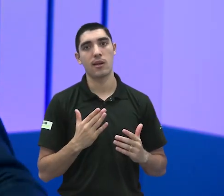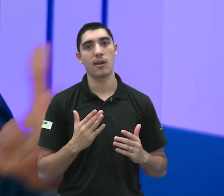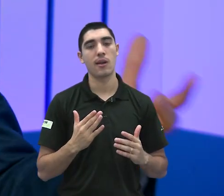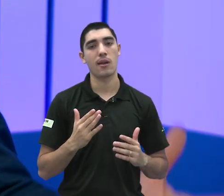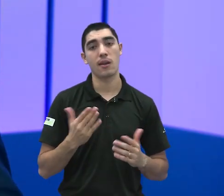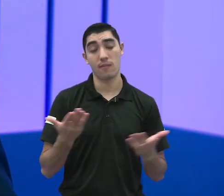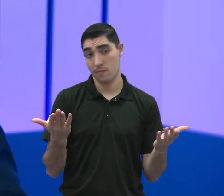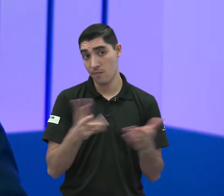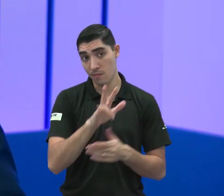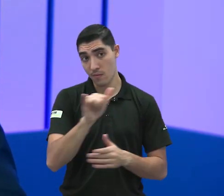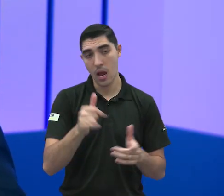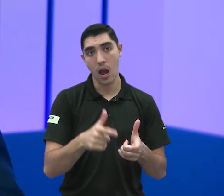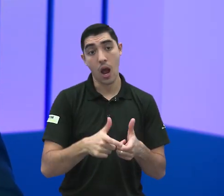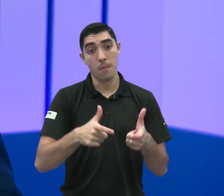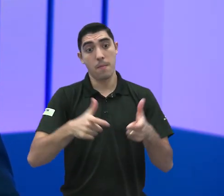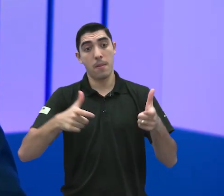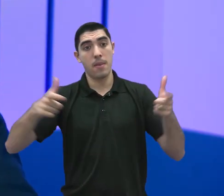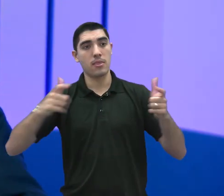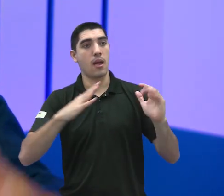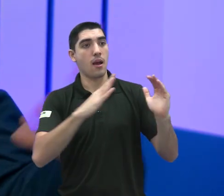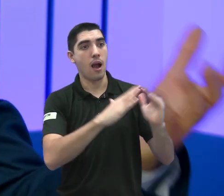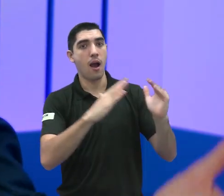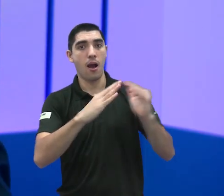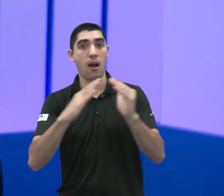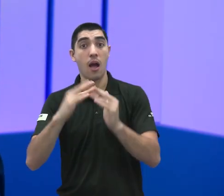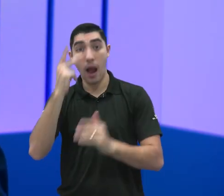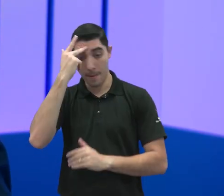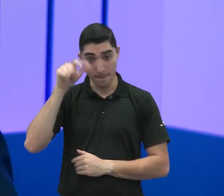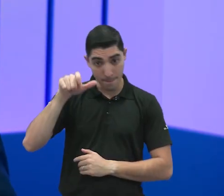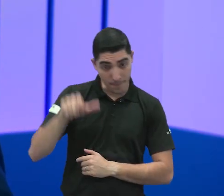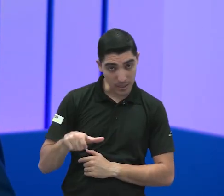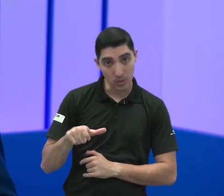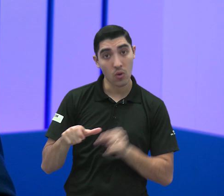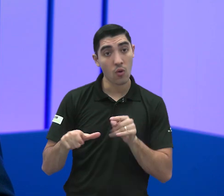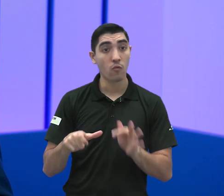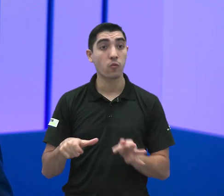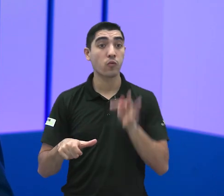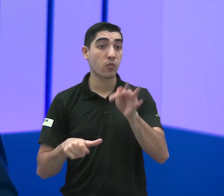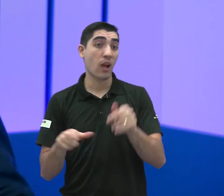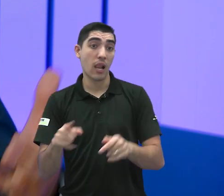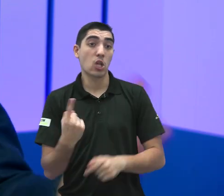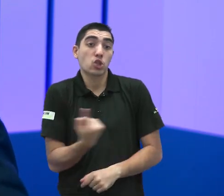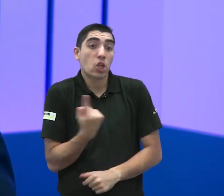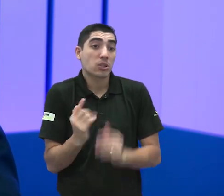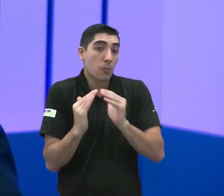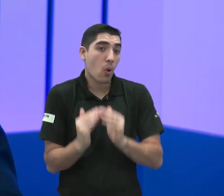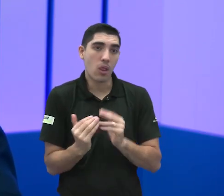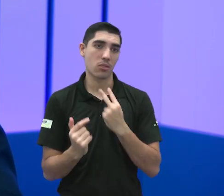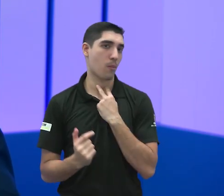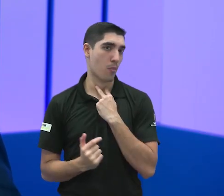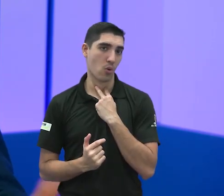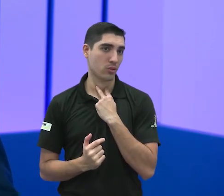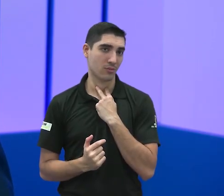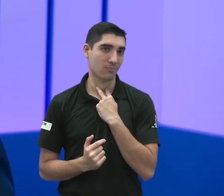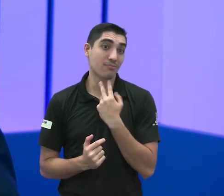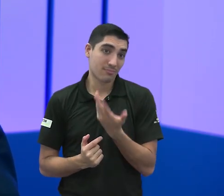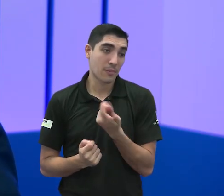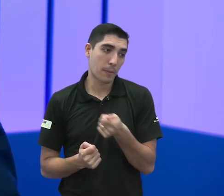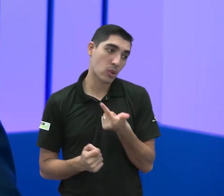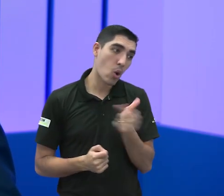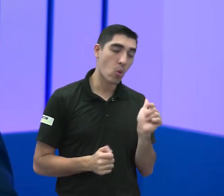aumentar, crescer o número de lares. Essas pessoas não podem, chega um momento da vida que não podem viver sozinhas. Precisam